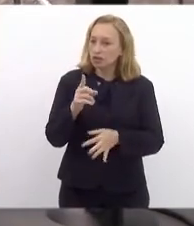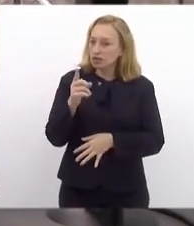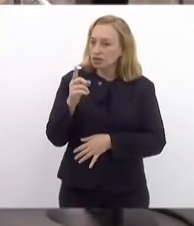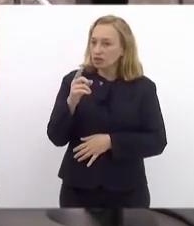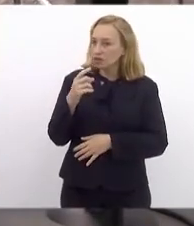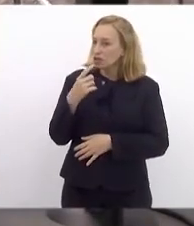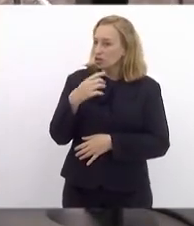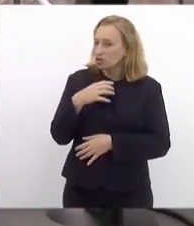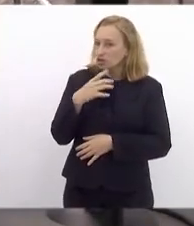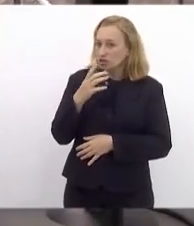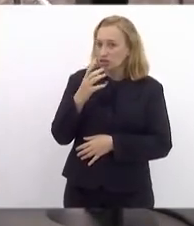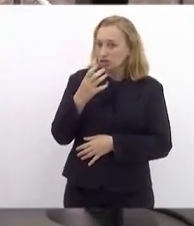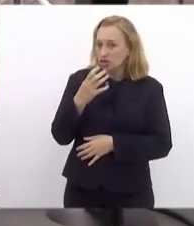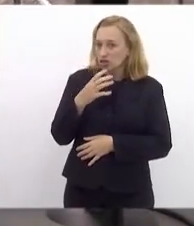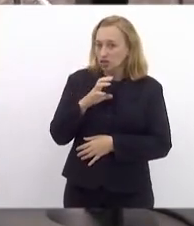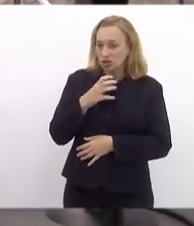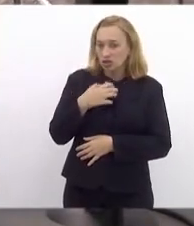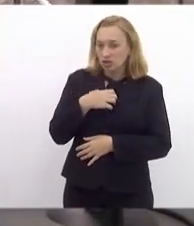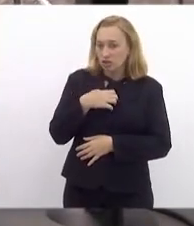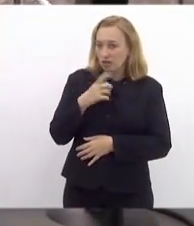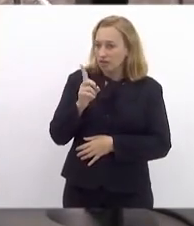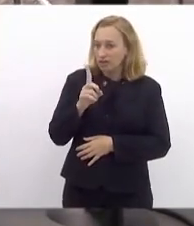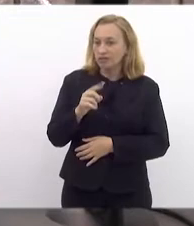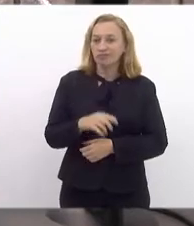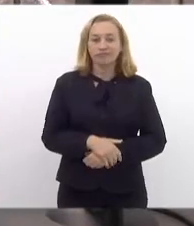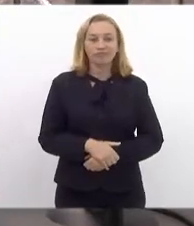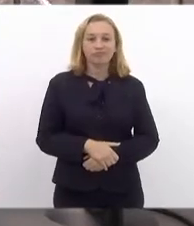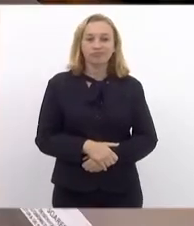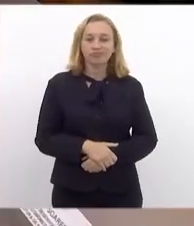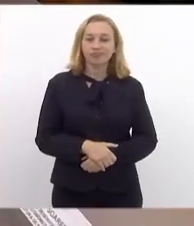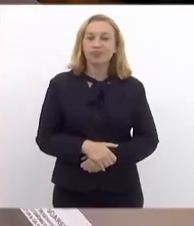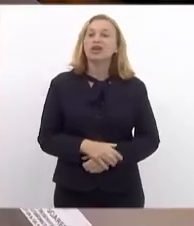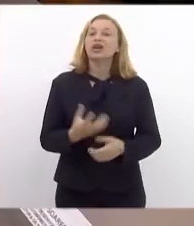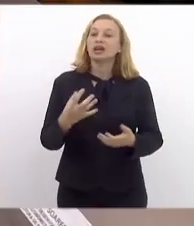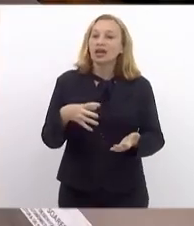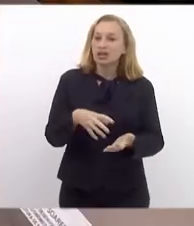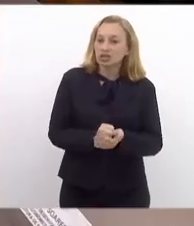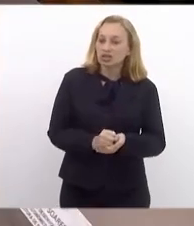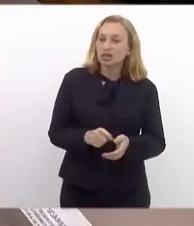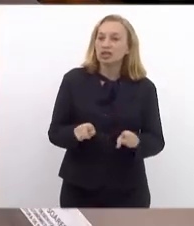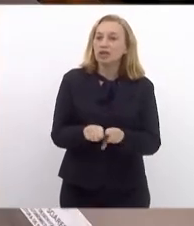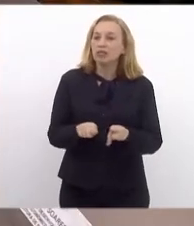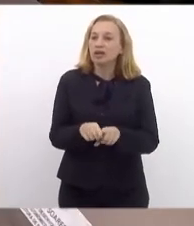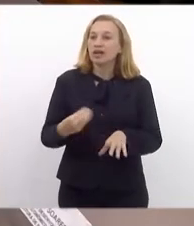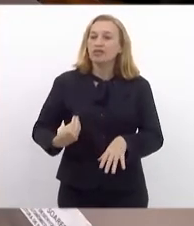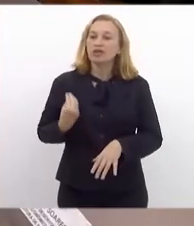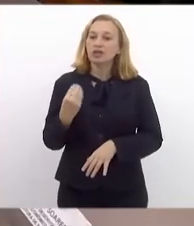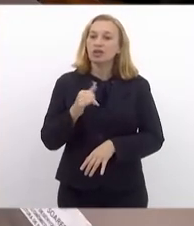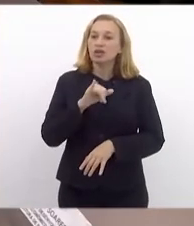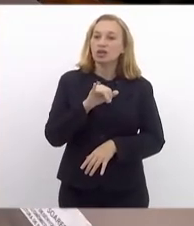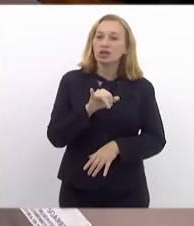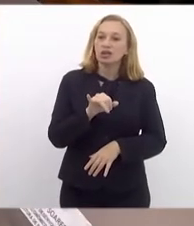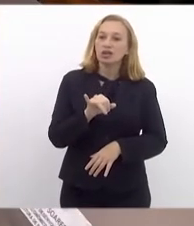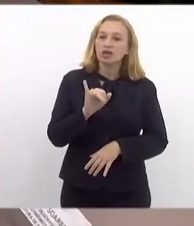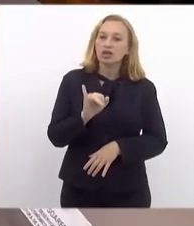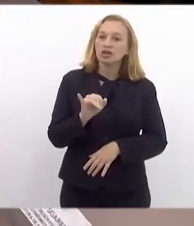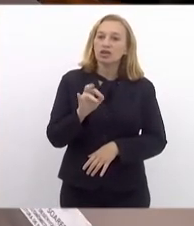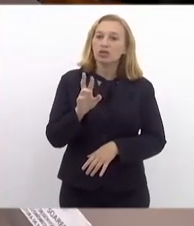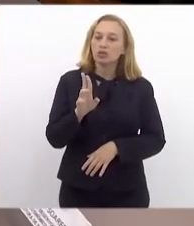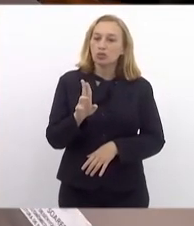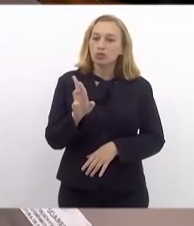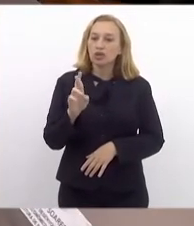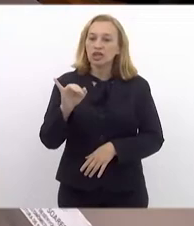falar isso não é só queria registrar a presença do Yuri Lumia